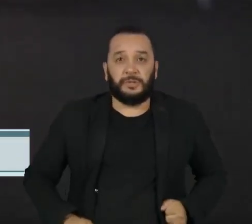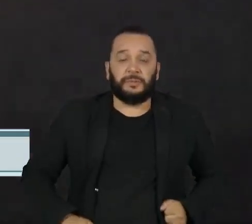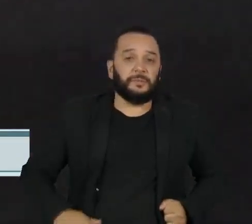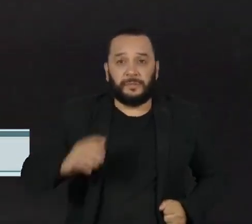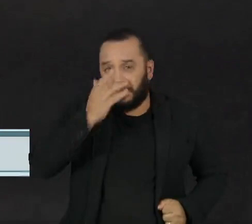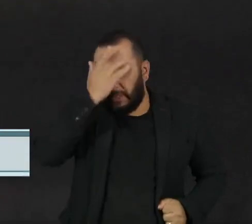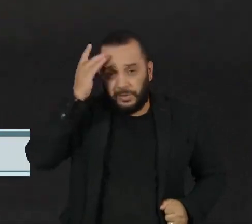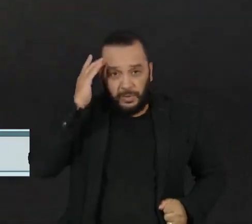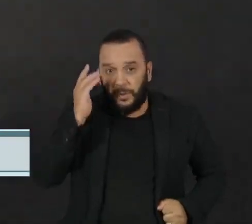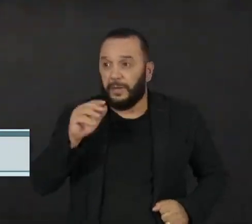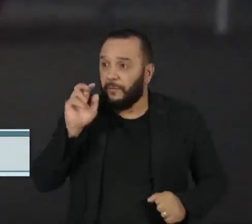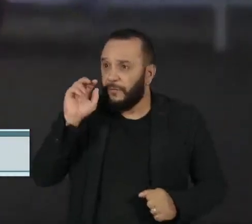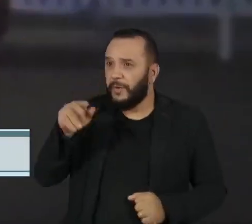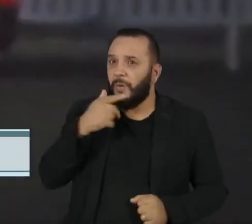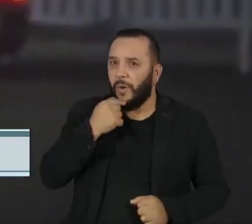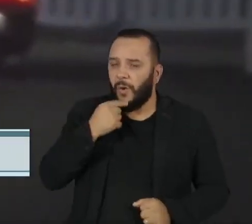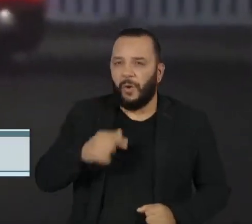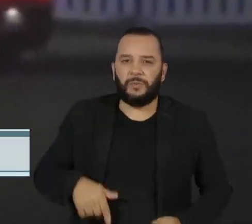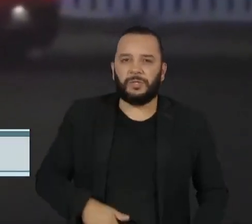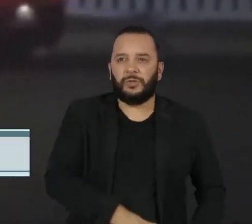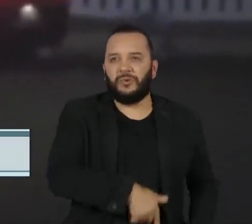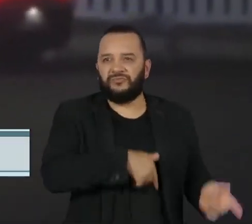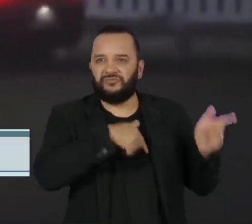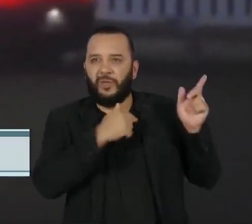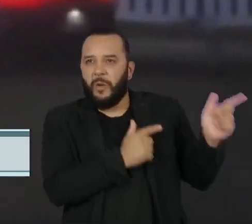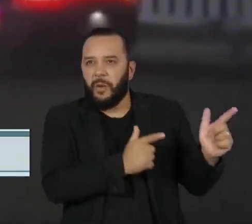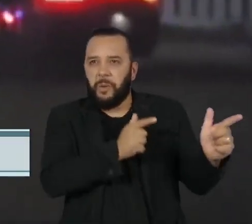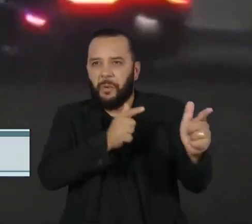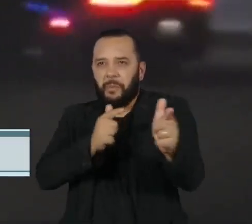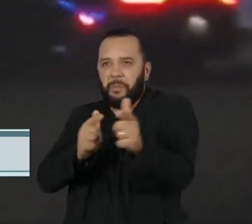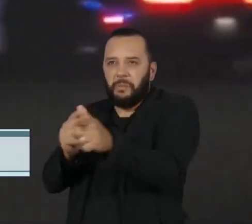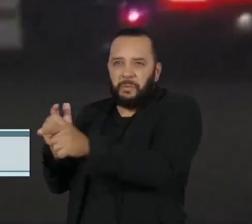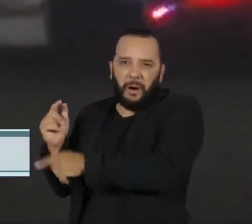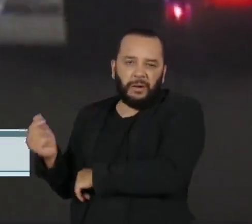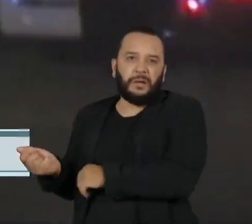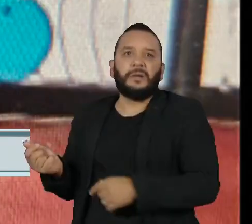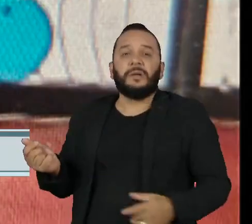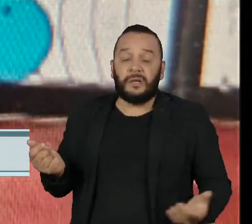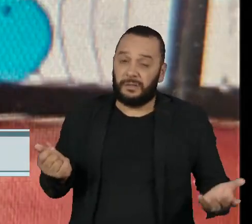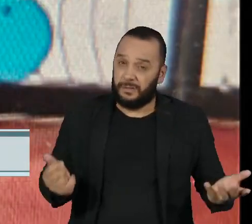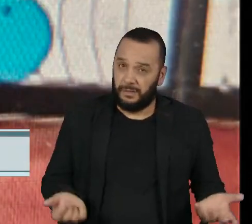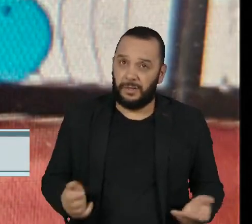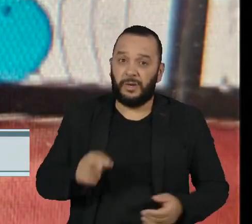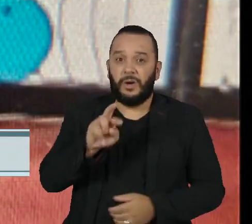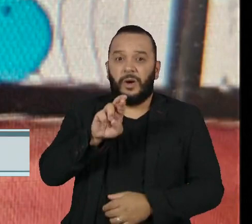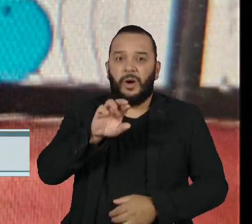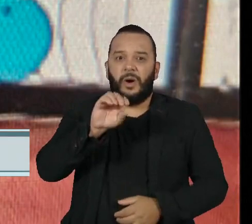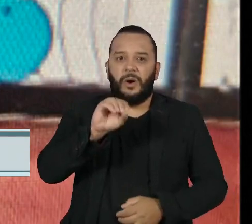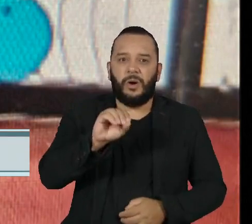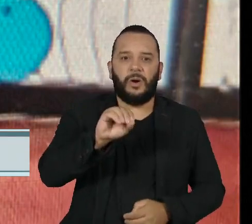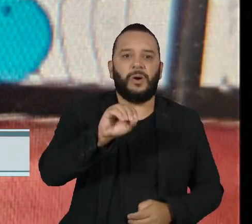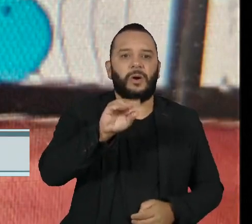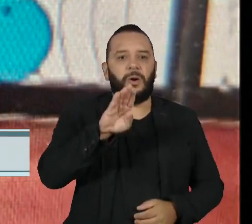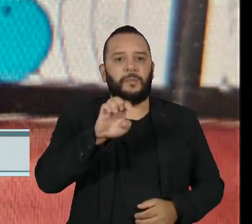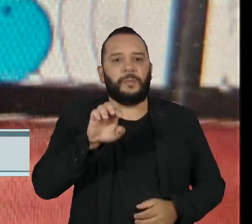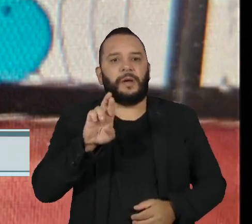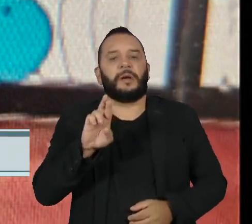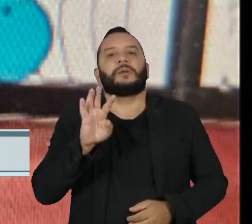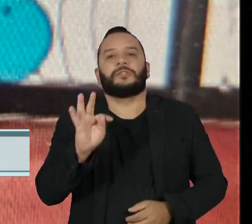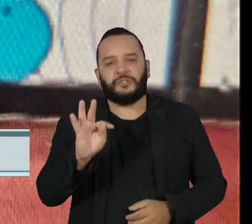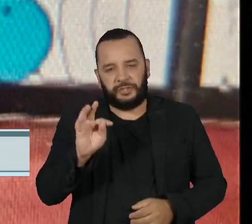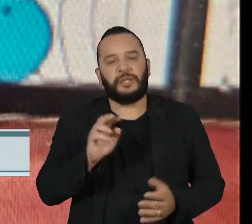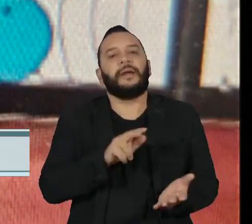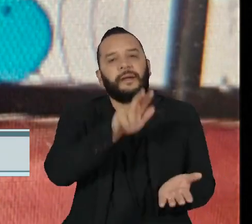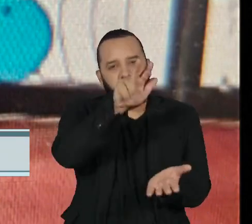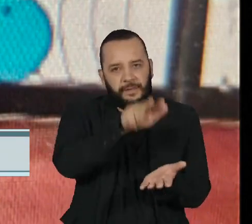apareceu e de repente começou a atirar aleatoriamente recentemente Robert Card ficou internado num Hospital